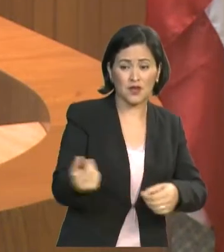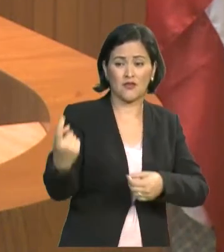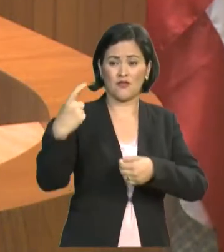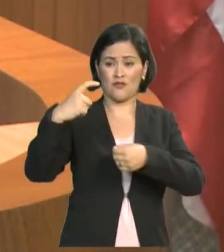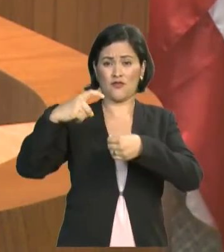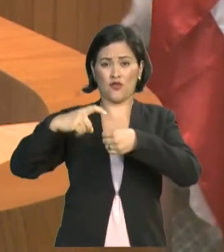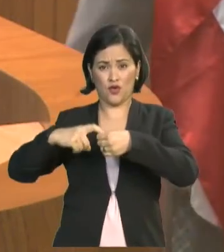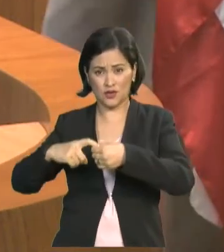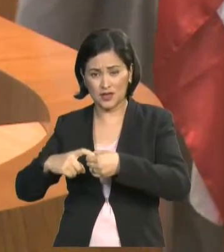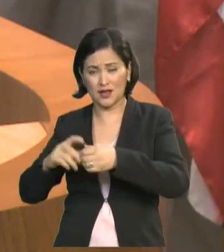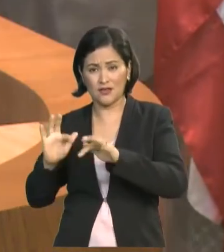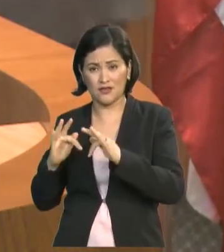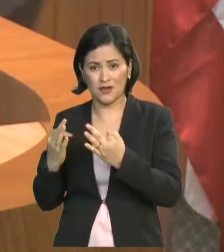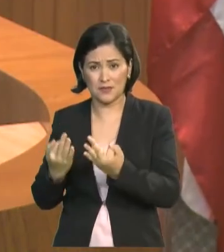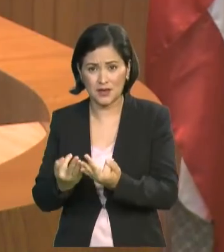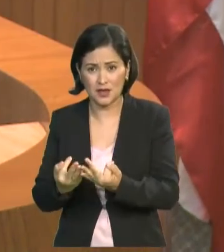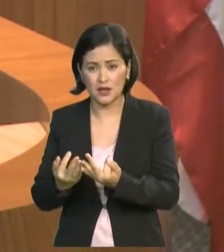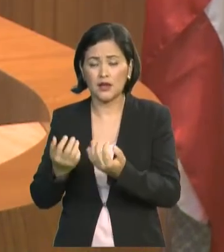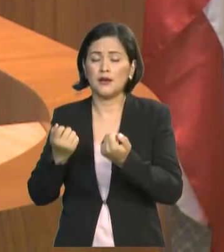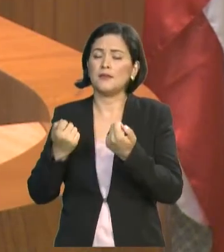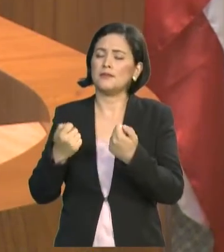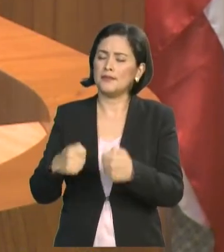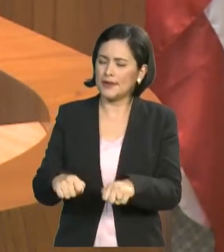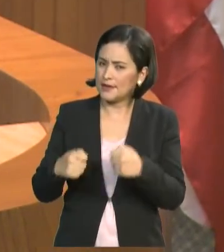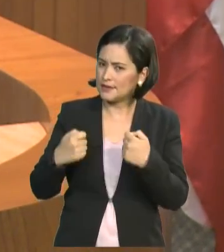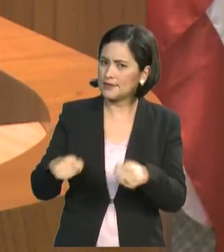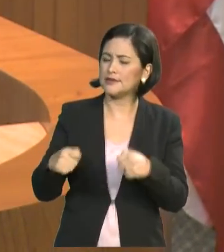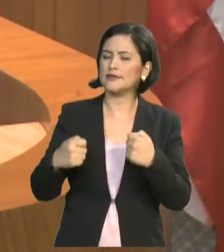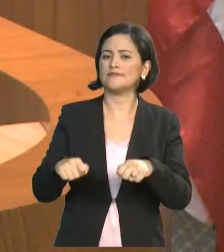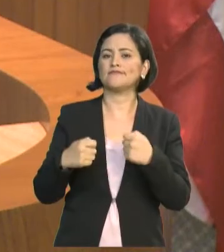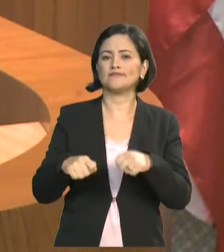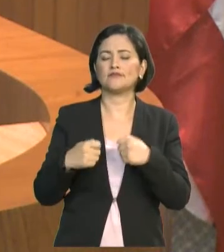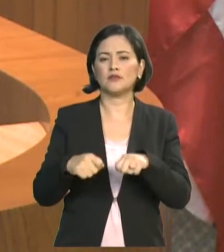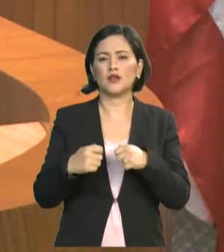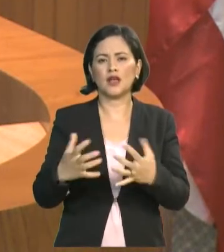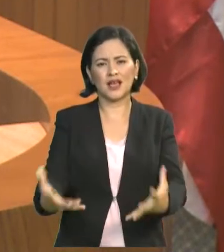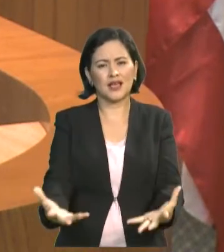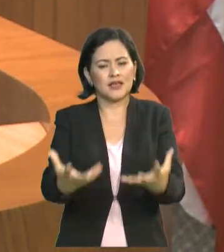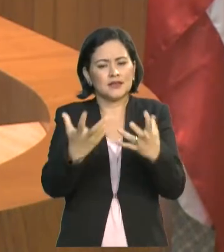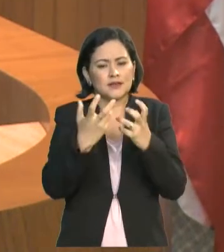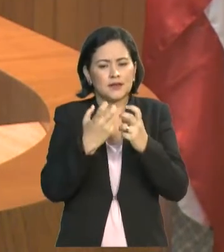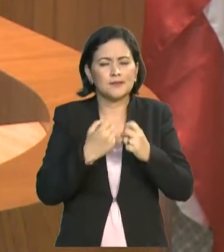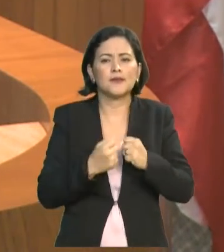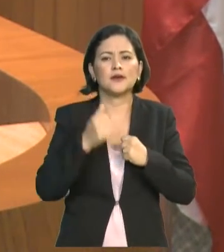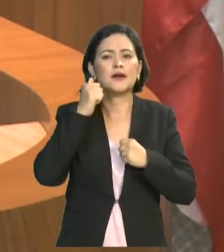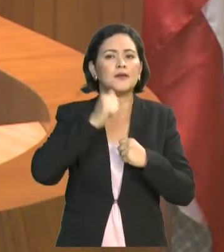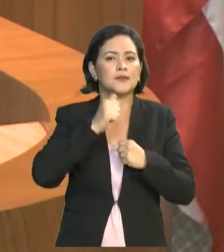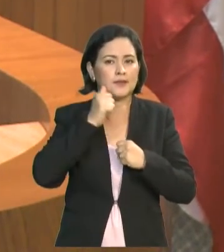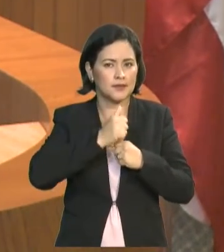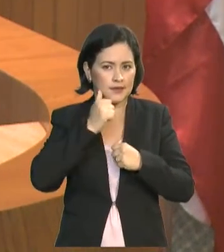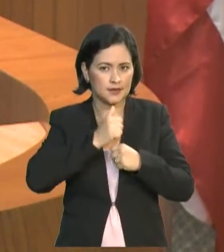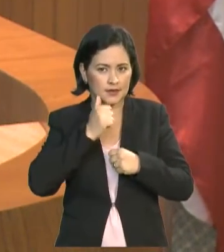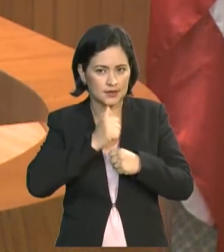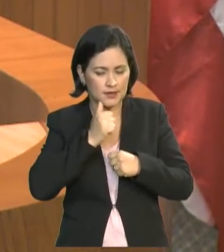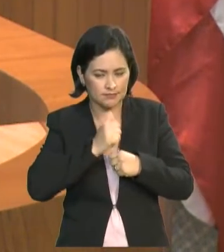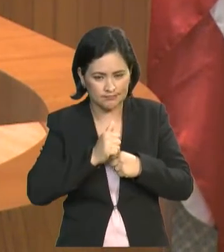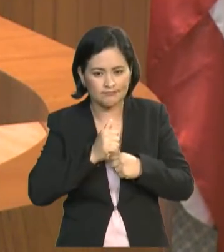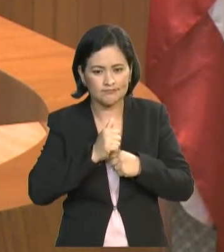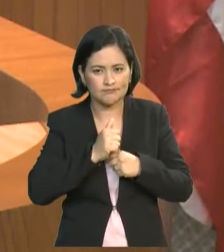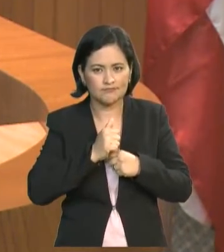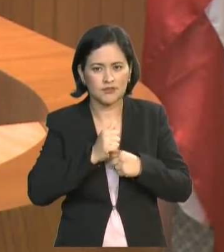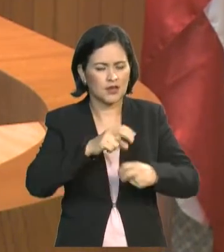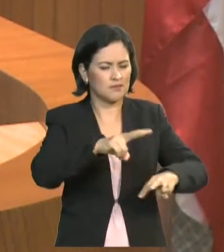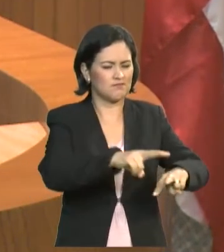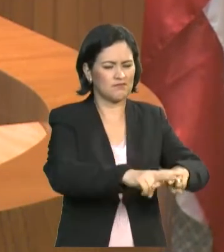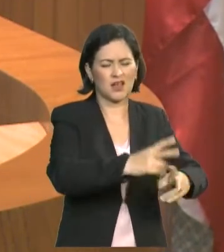trabalhar em si a reintegração e o recebimento, o acolhimento dessas mulheres após elas